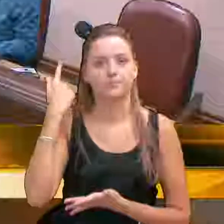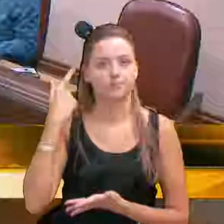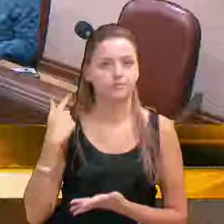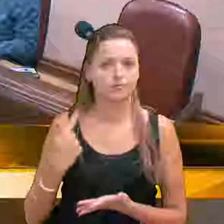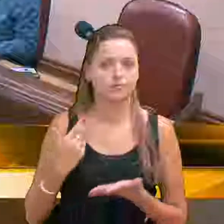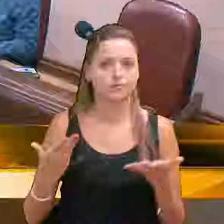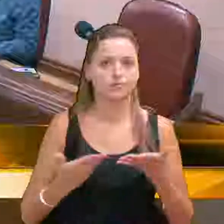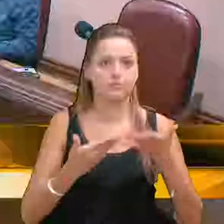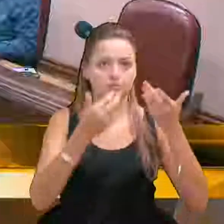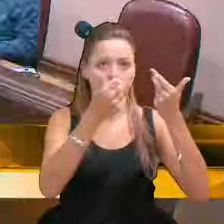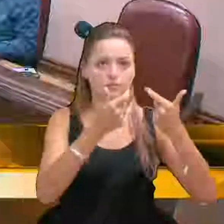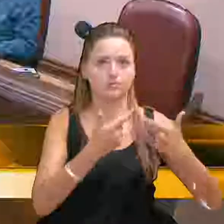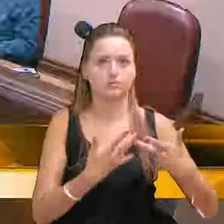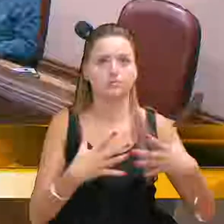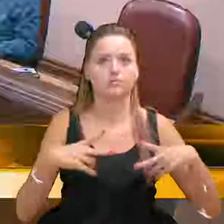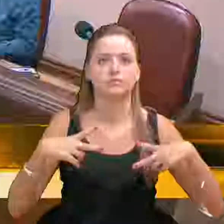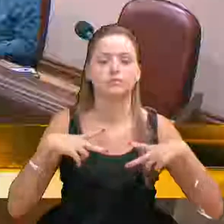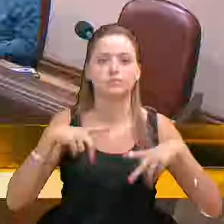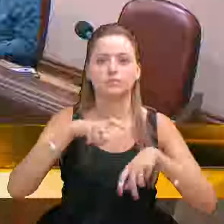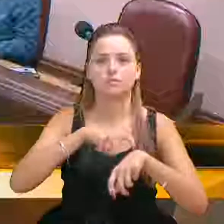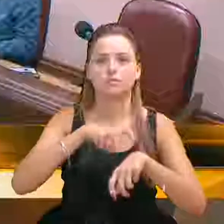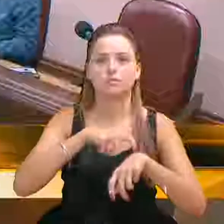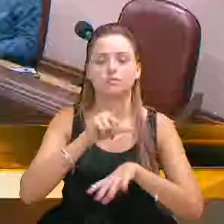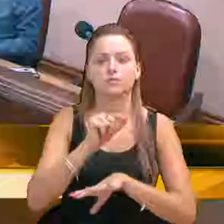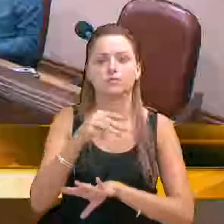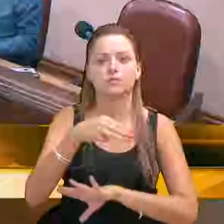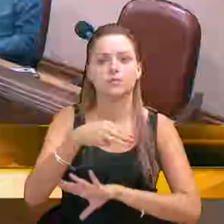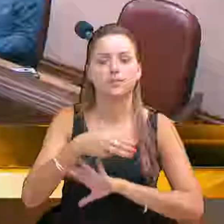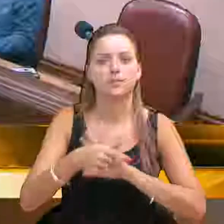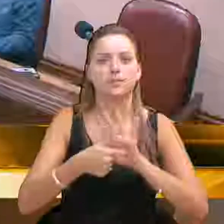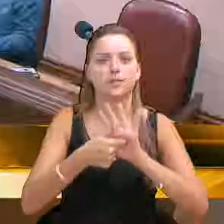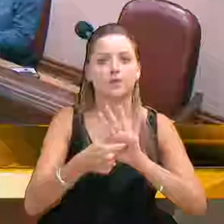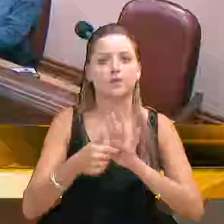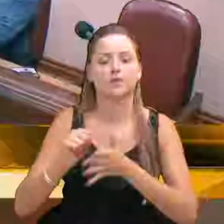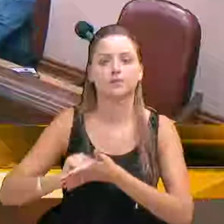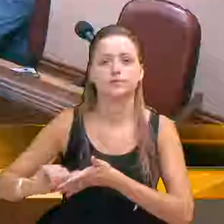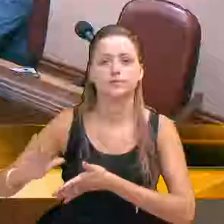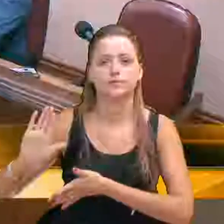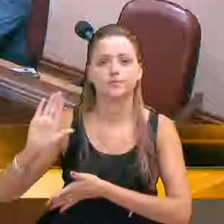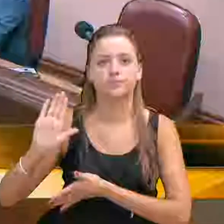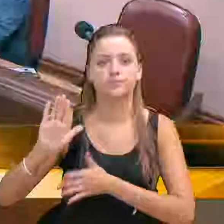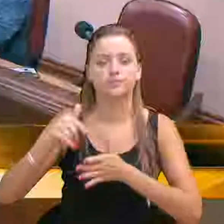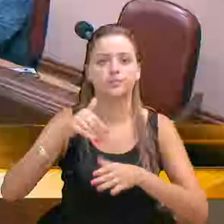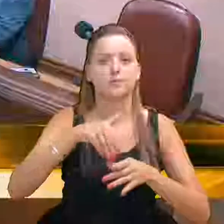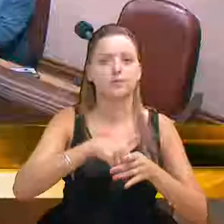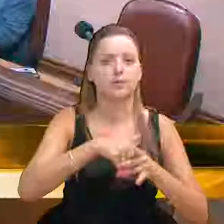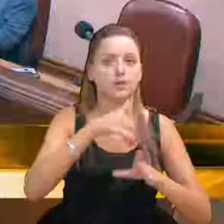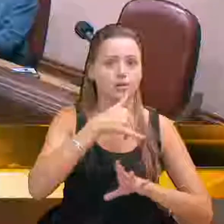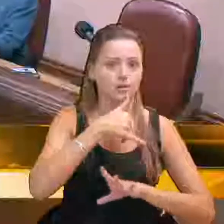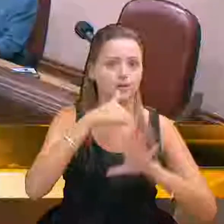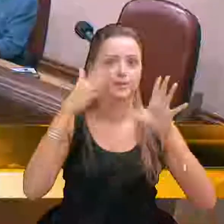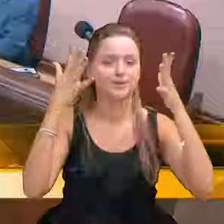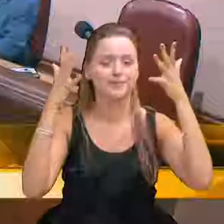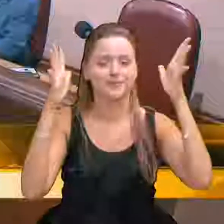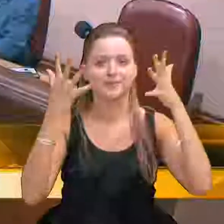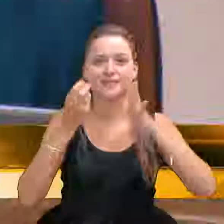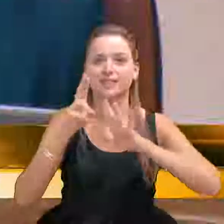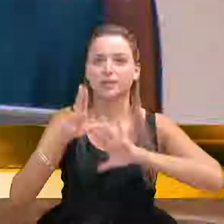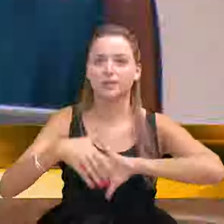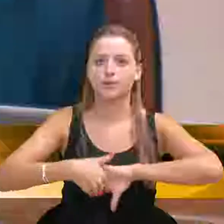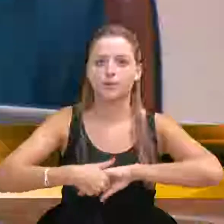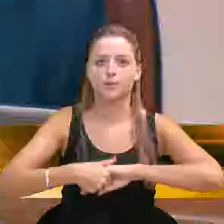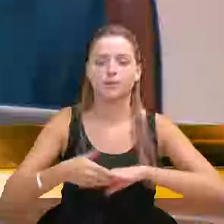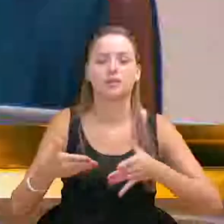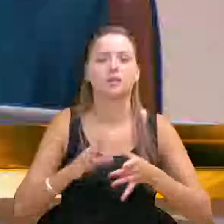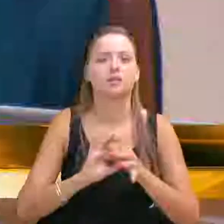espaço das pequenas comunicações pelo tempo de 10 minutos. Peço a palavra, senhor presidente. Para a apresentação de votos de pesar, de louvor ou de congratulações.